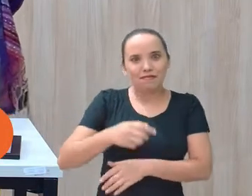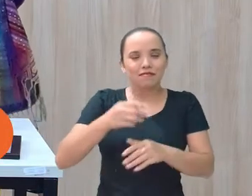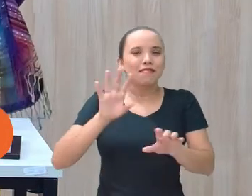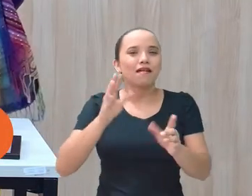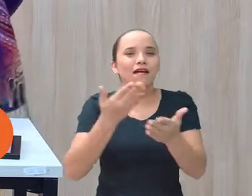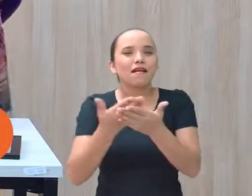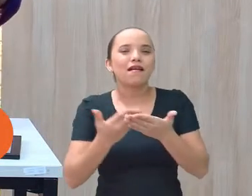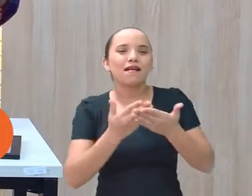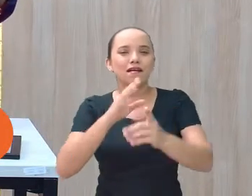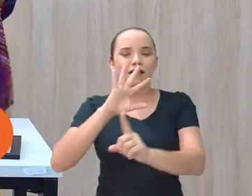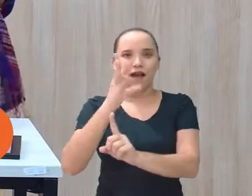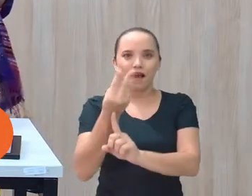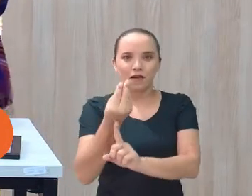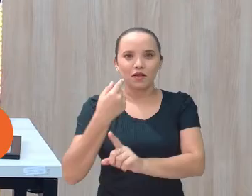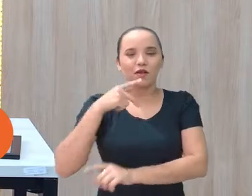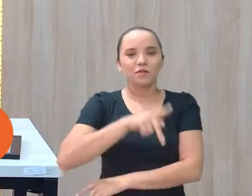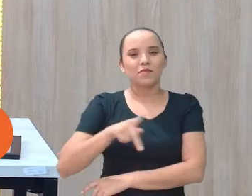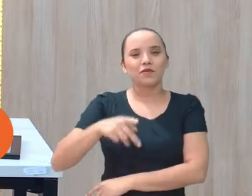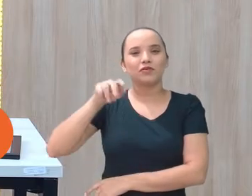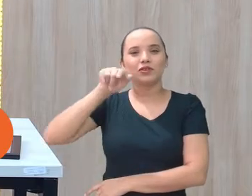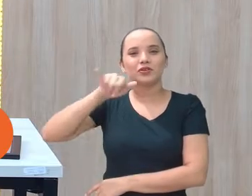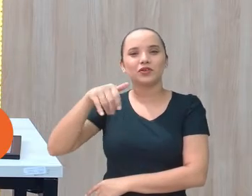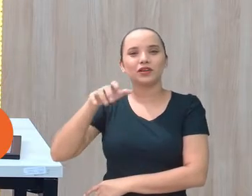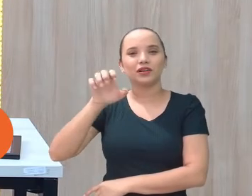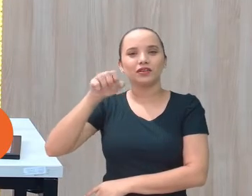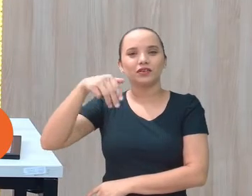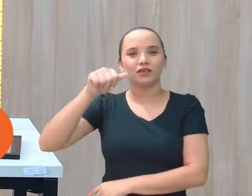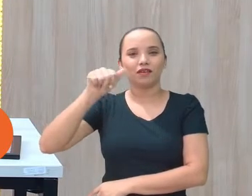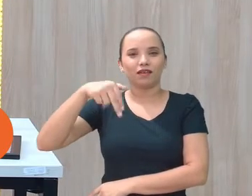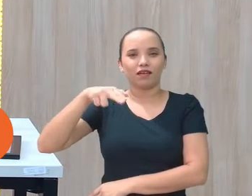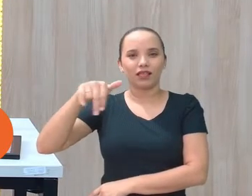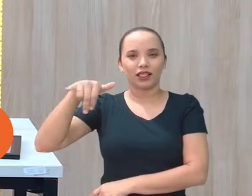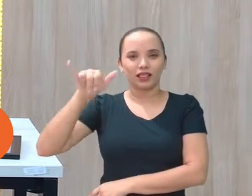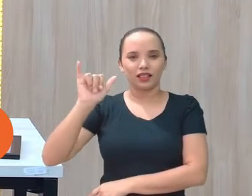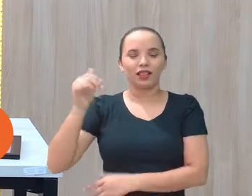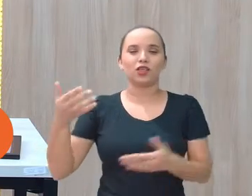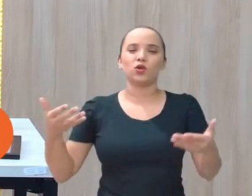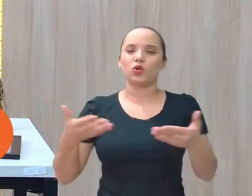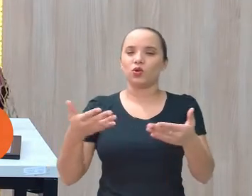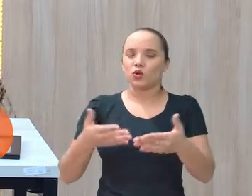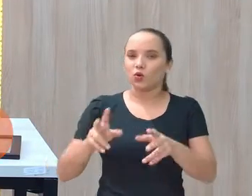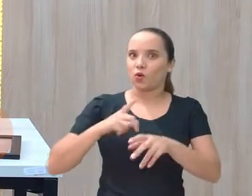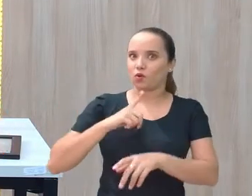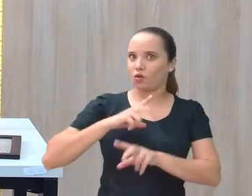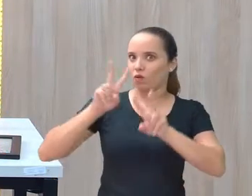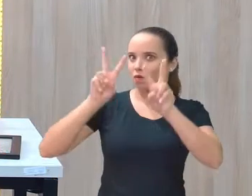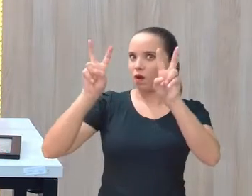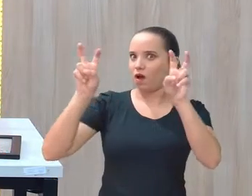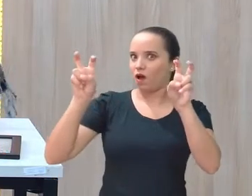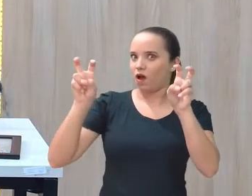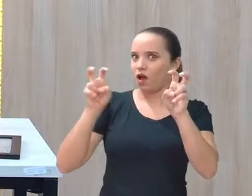da professora Dini. E hoje a gente vai falar de um assunto delícia.